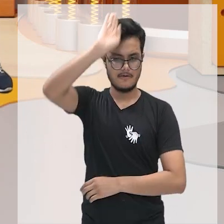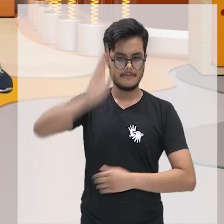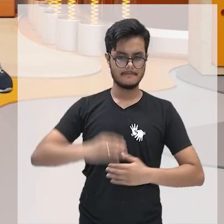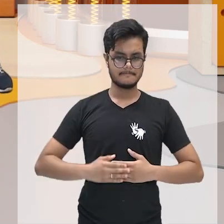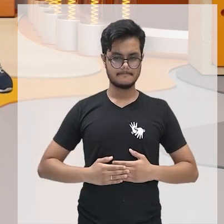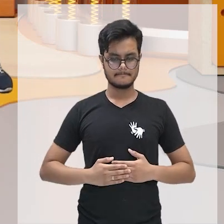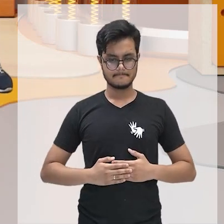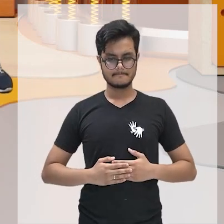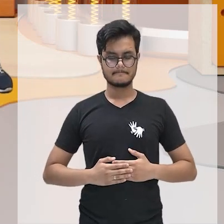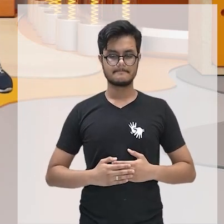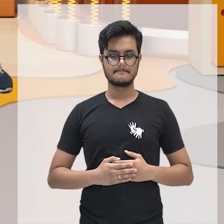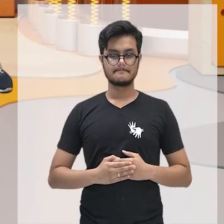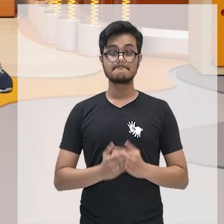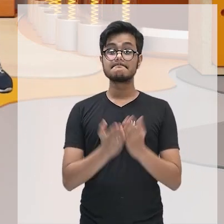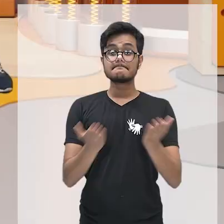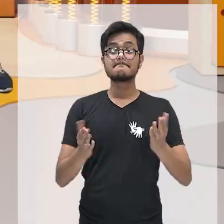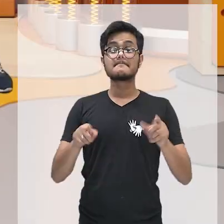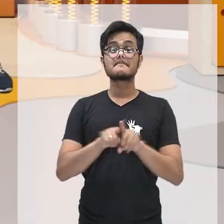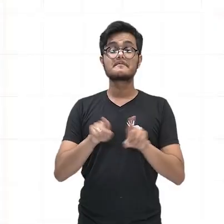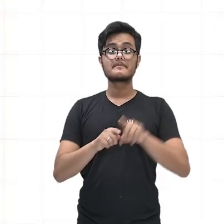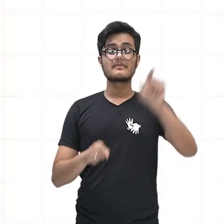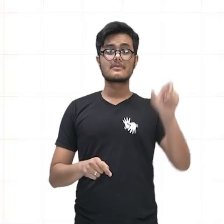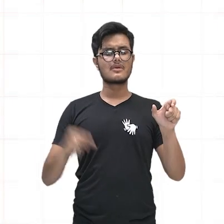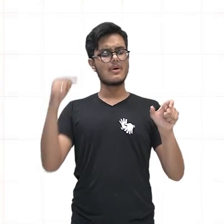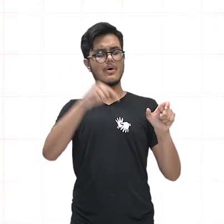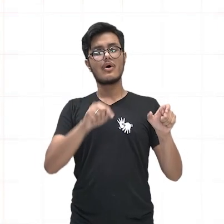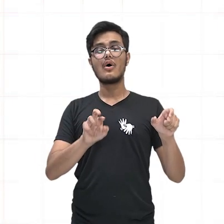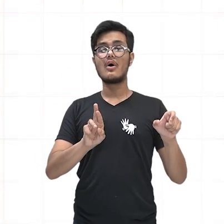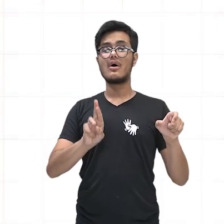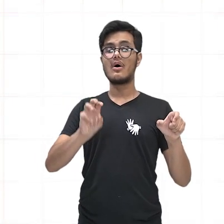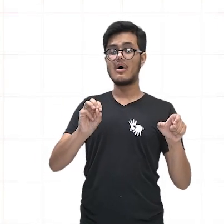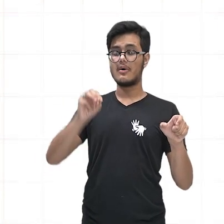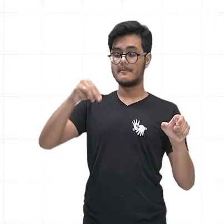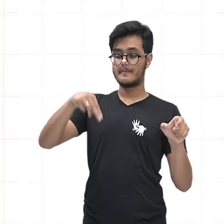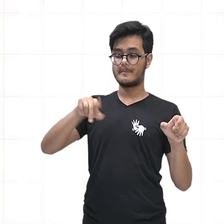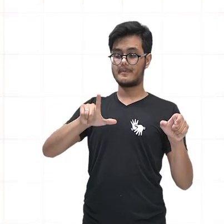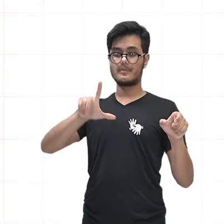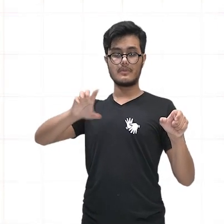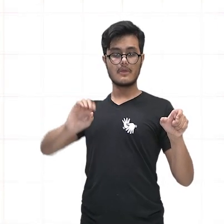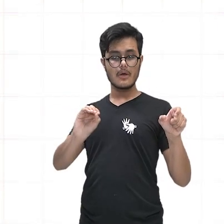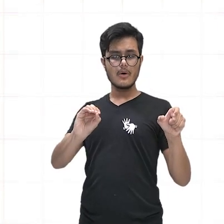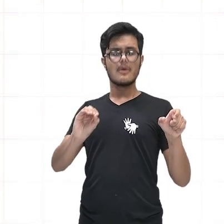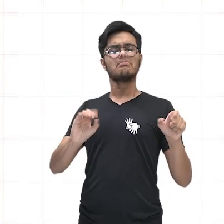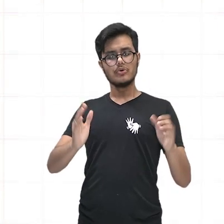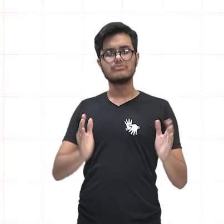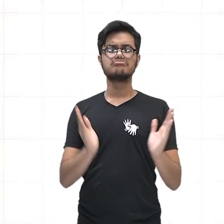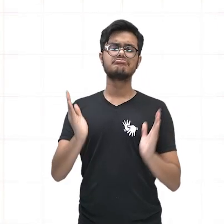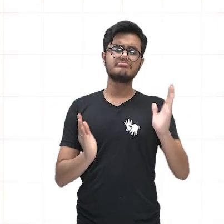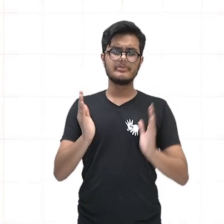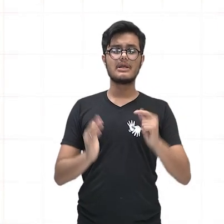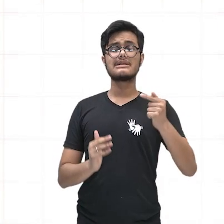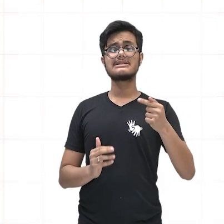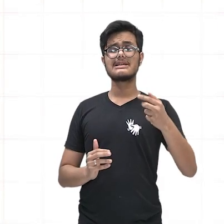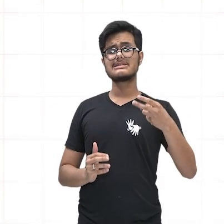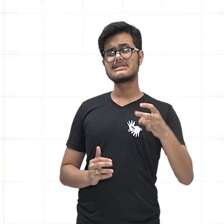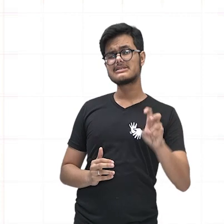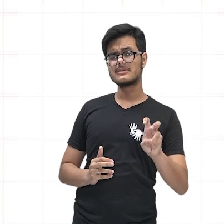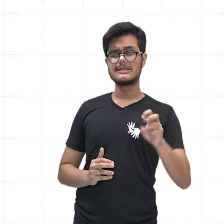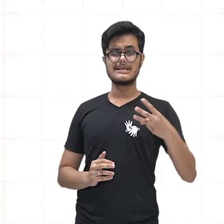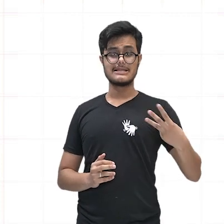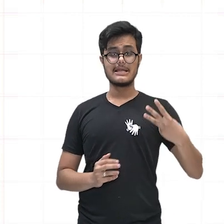só primeiro que nós temos é Rômulo que vai aí de 753 aproximadamente